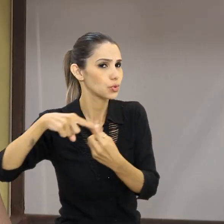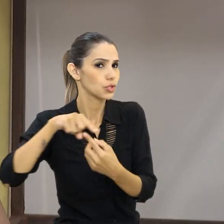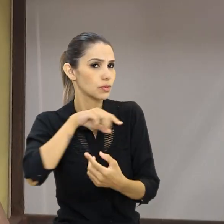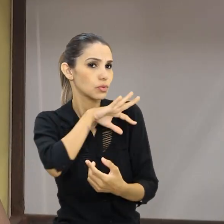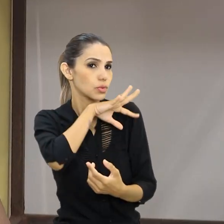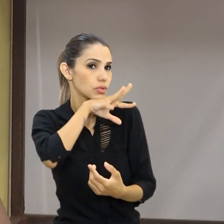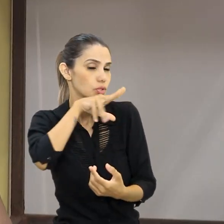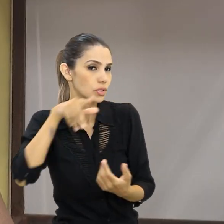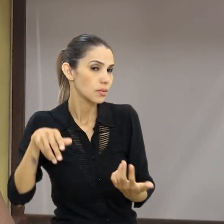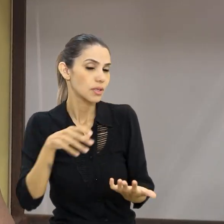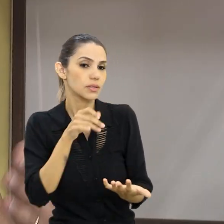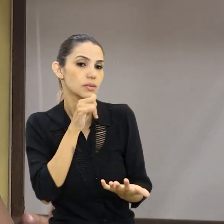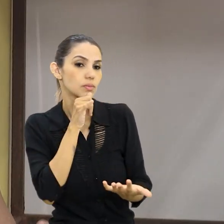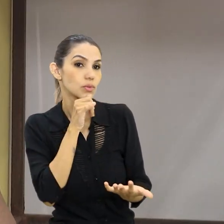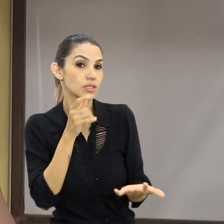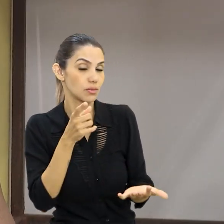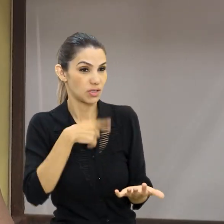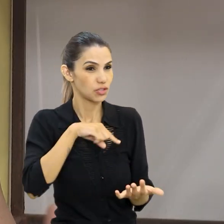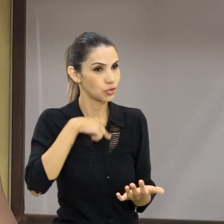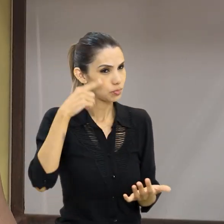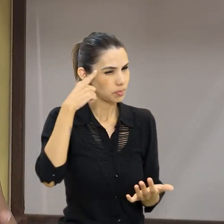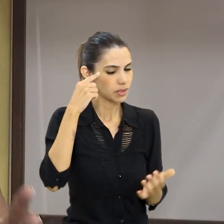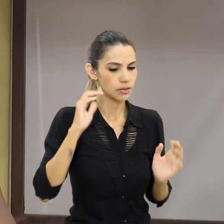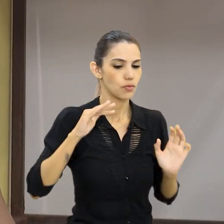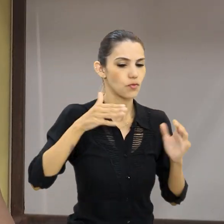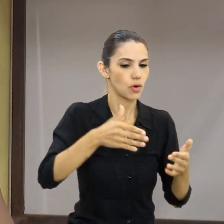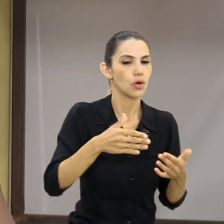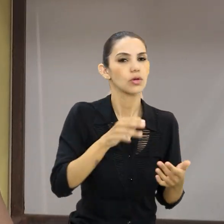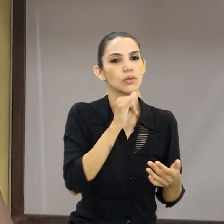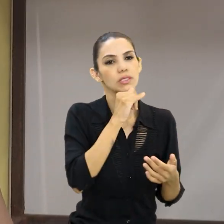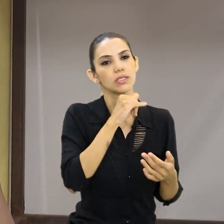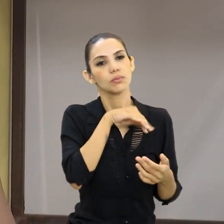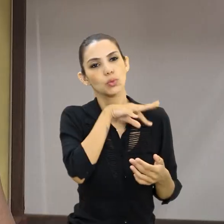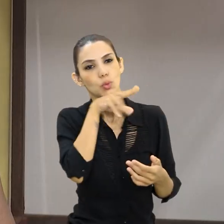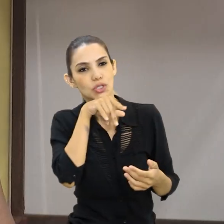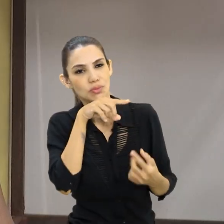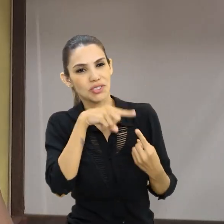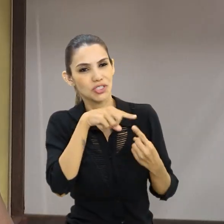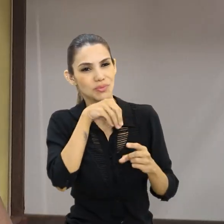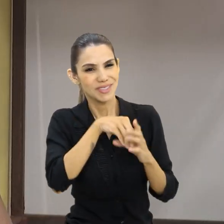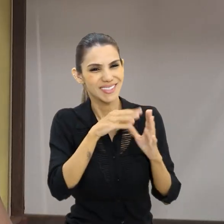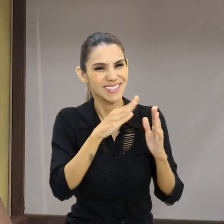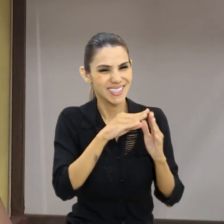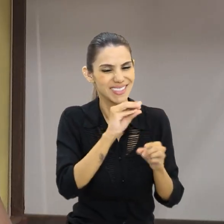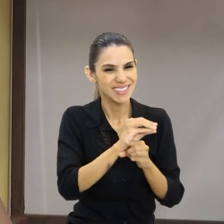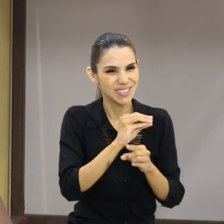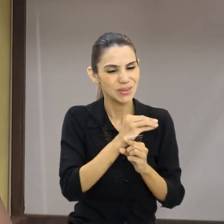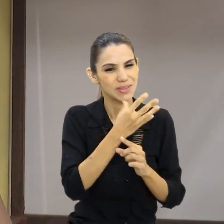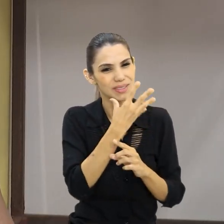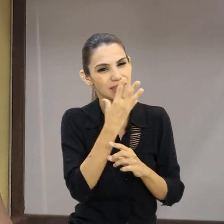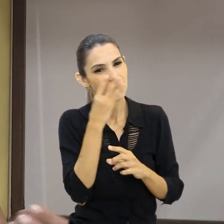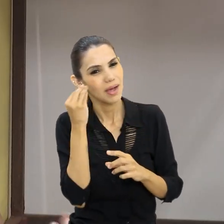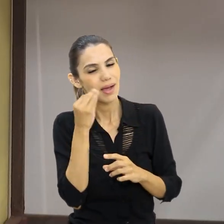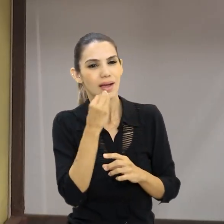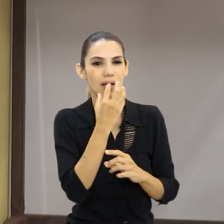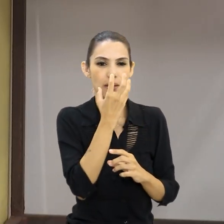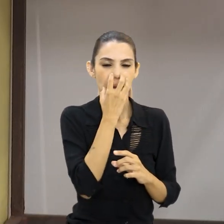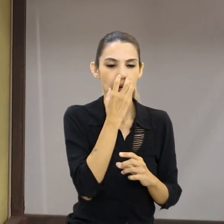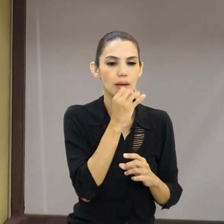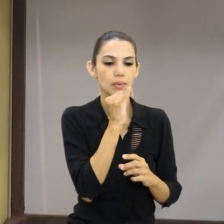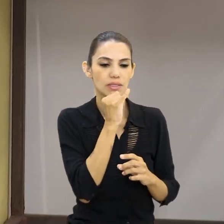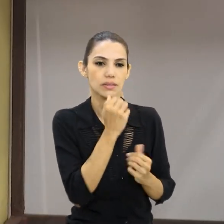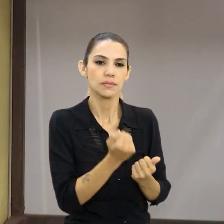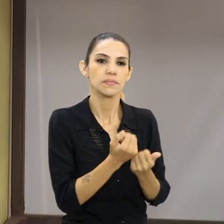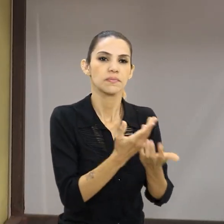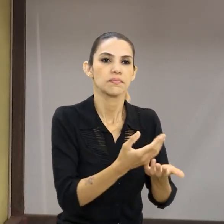pensamos especificamente no mundo dos pets, né, dos animais de estimação, tratar com medicamento, com